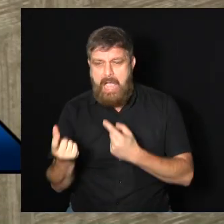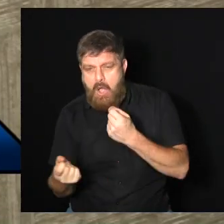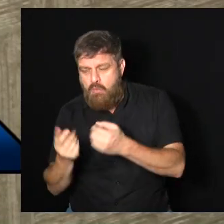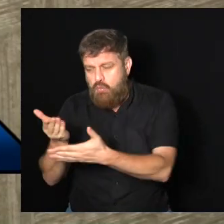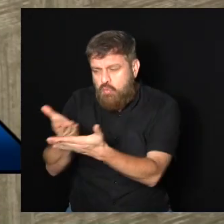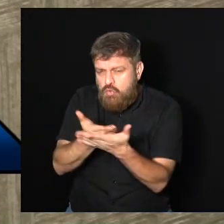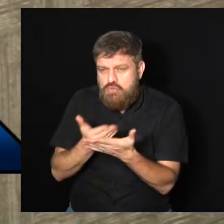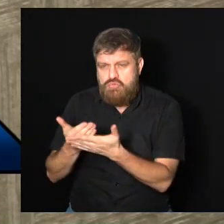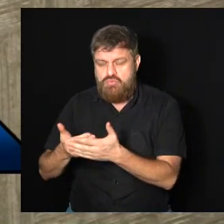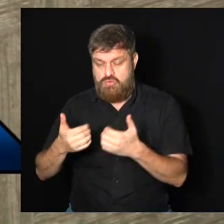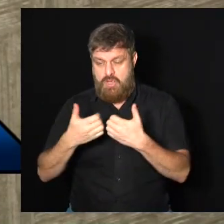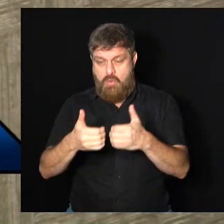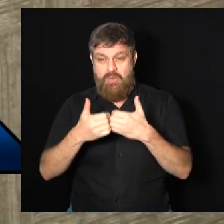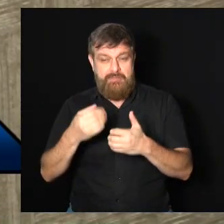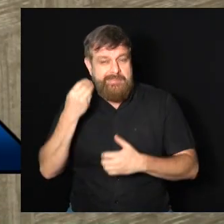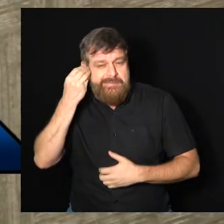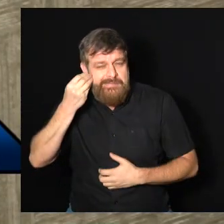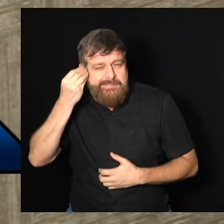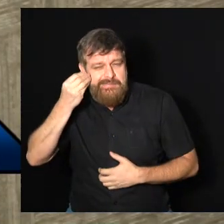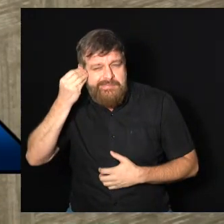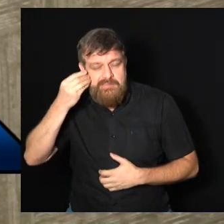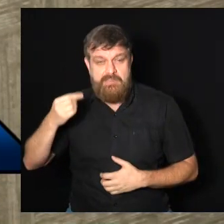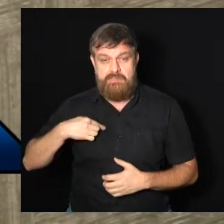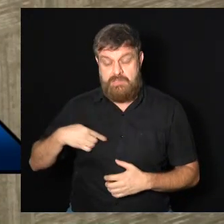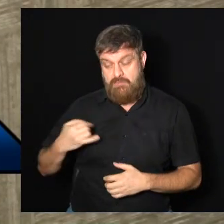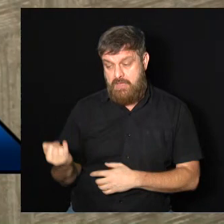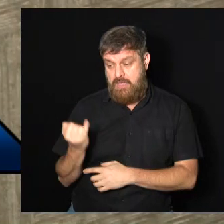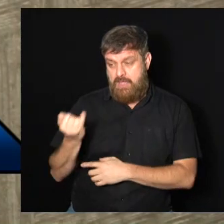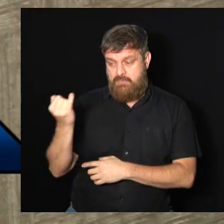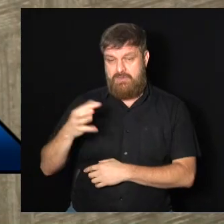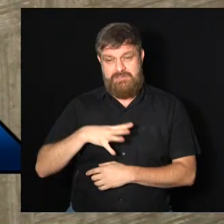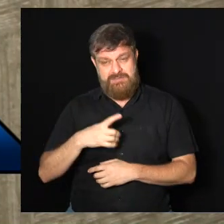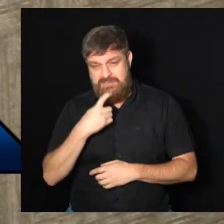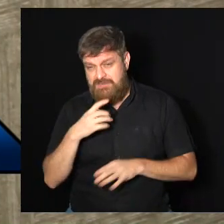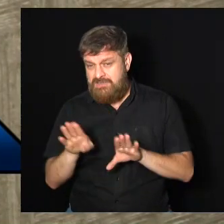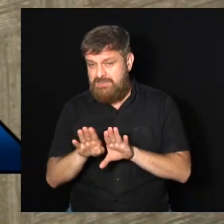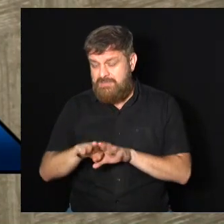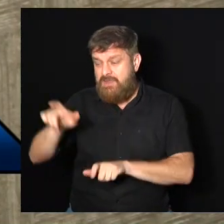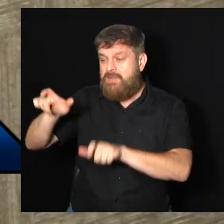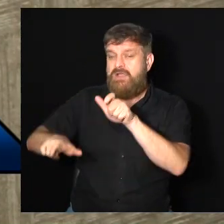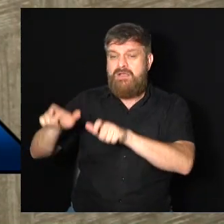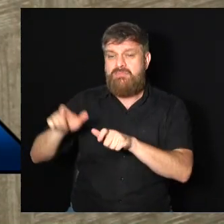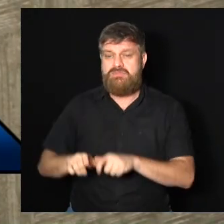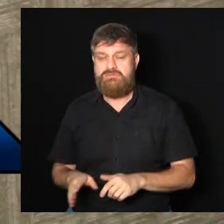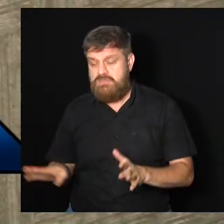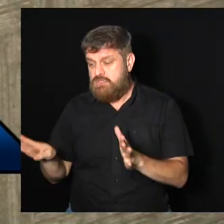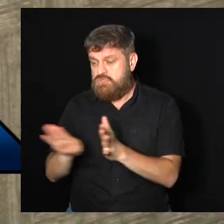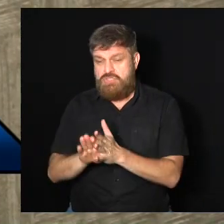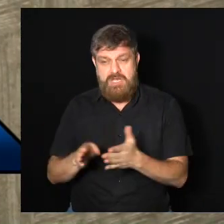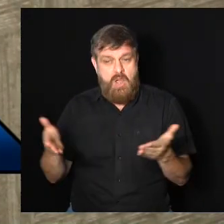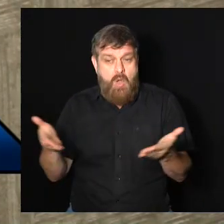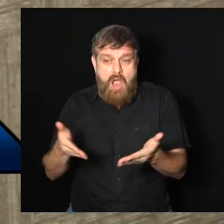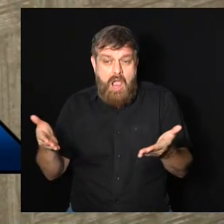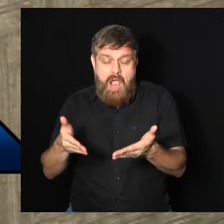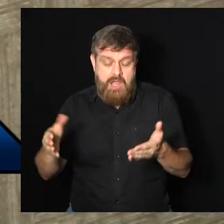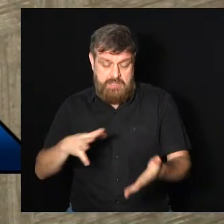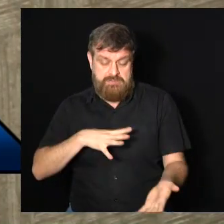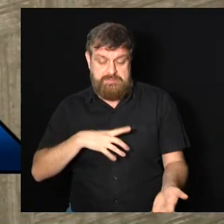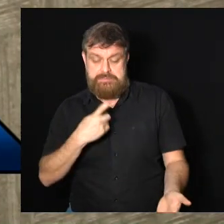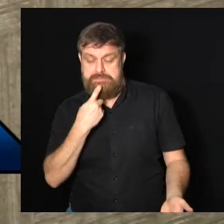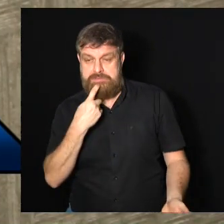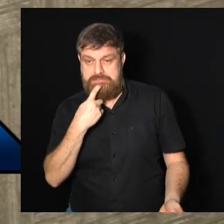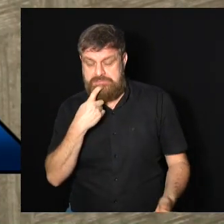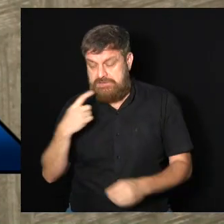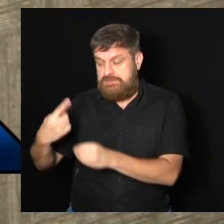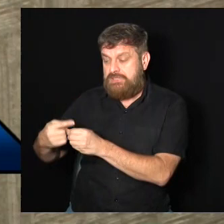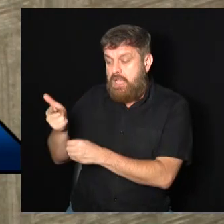já, alguns ônibus em testes. Eu acho que essa medida é importante para a cidade de Campinas, porque muitas pessoas, até aqueles que chegam até a cidade de